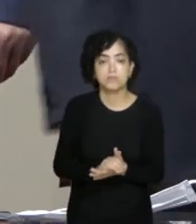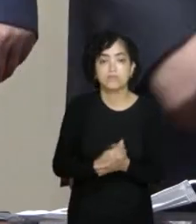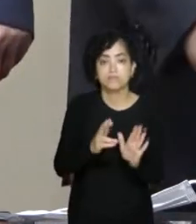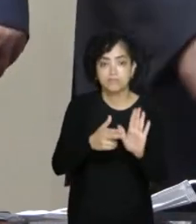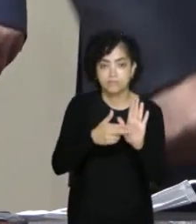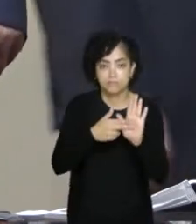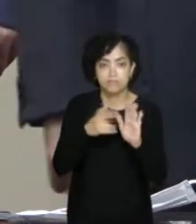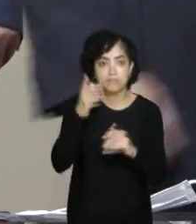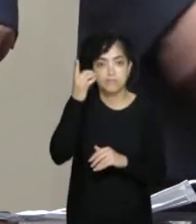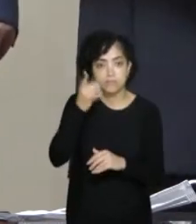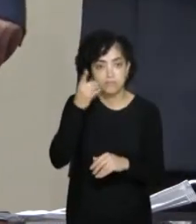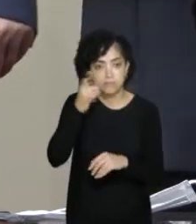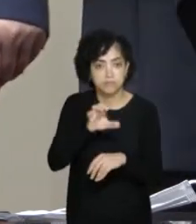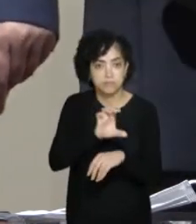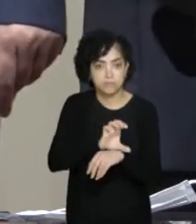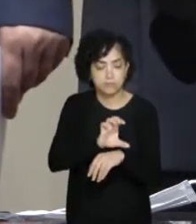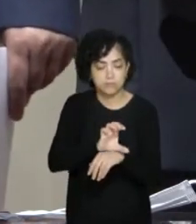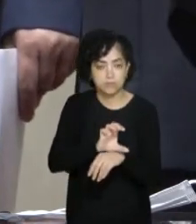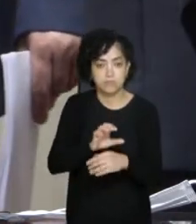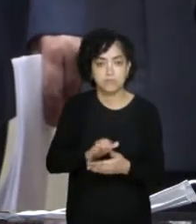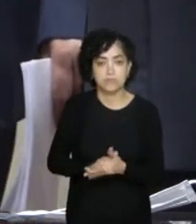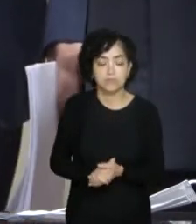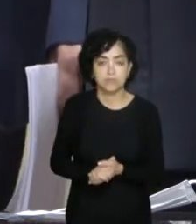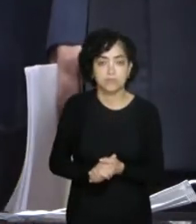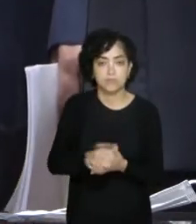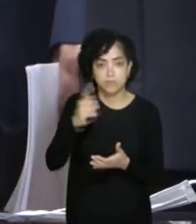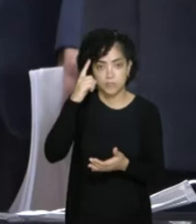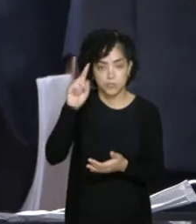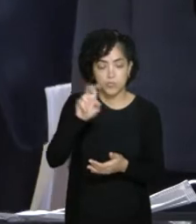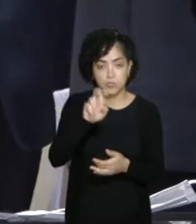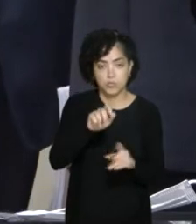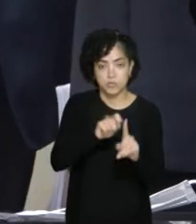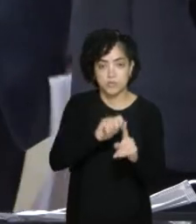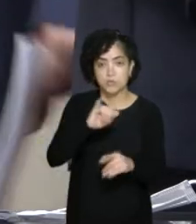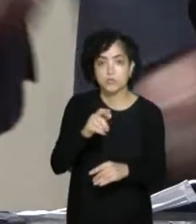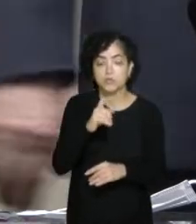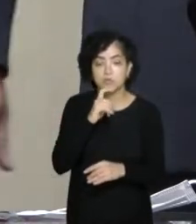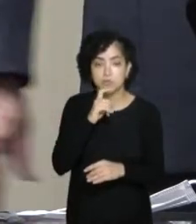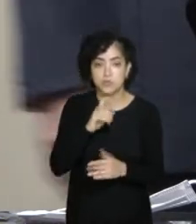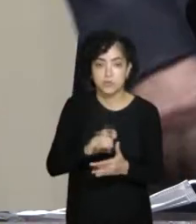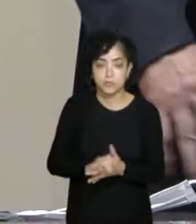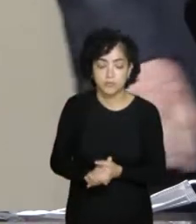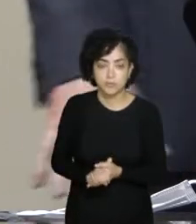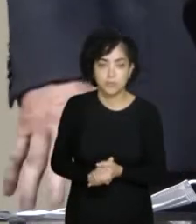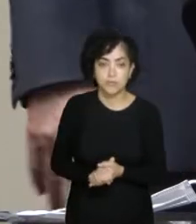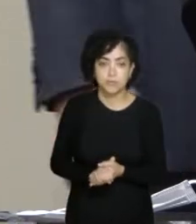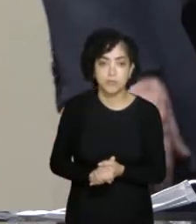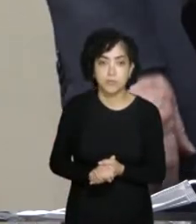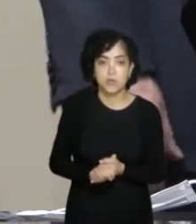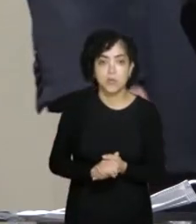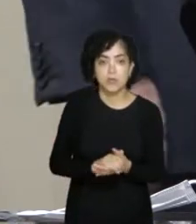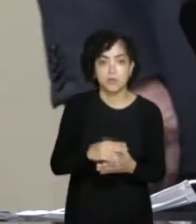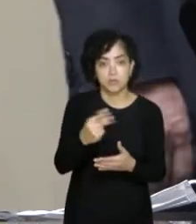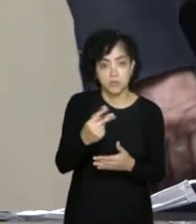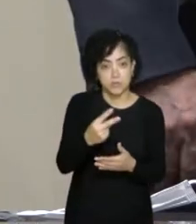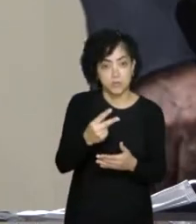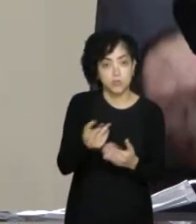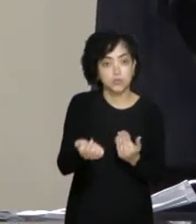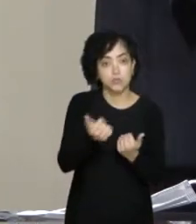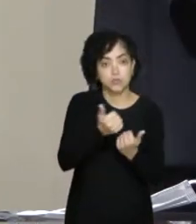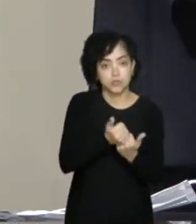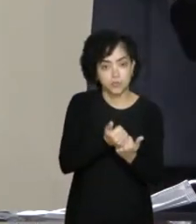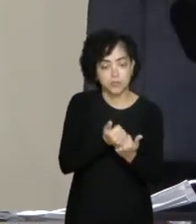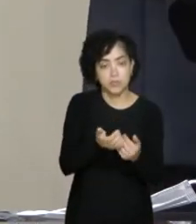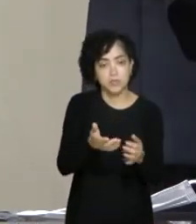de deputado neste poder, a partir de 5 de julho do corrente ano, por declínio do segundo suplente,